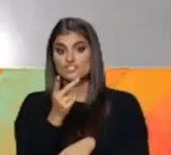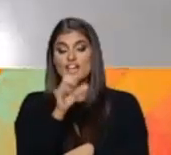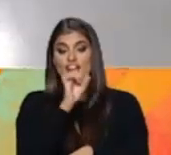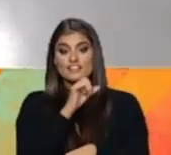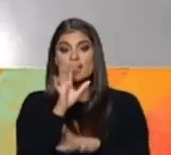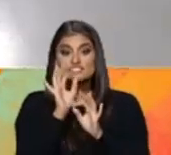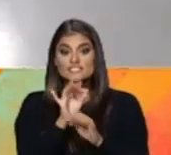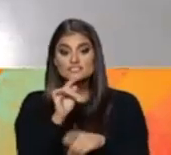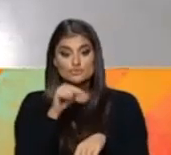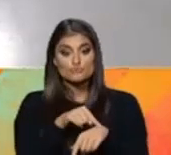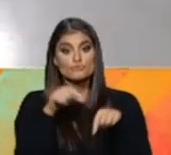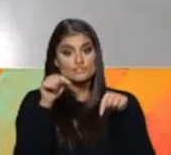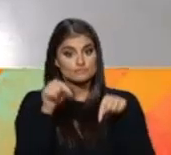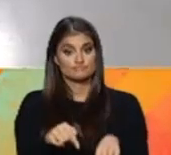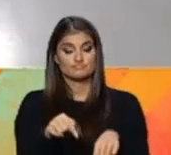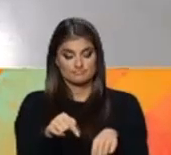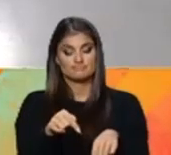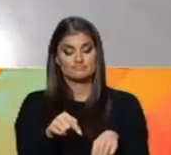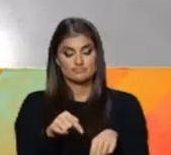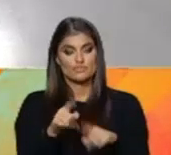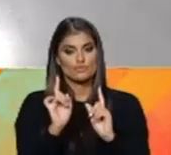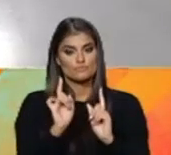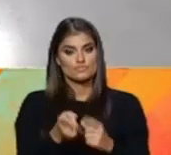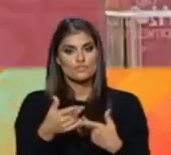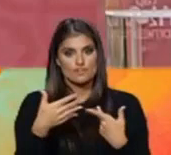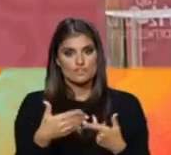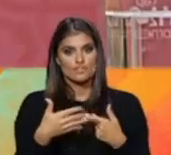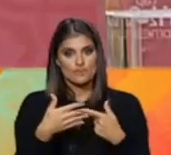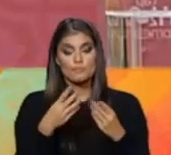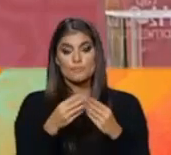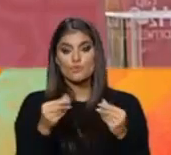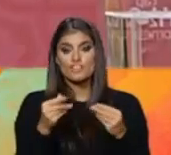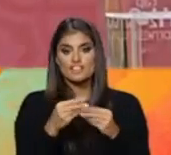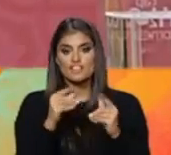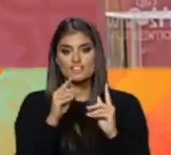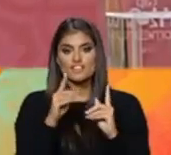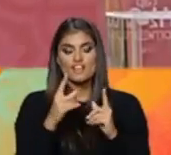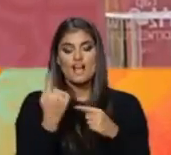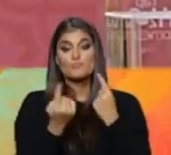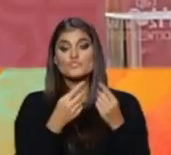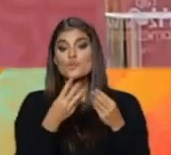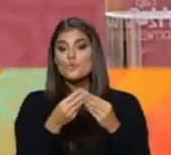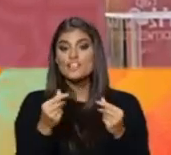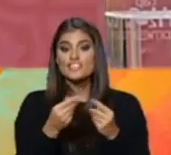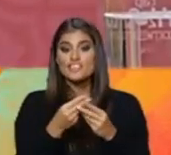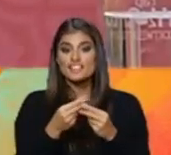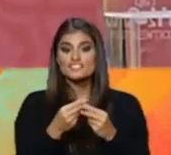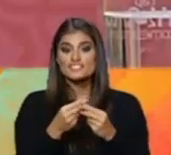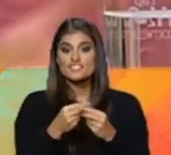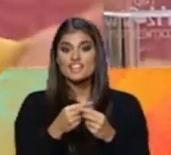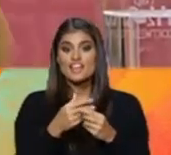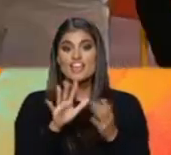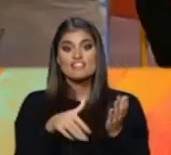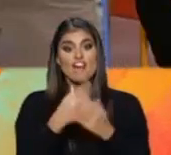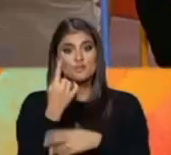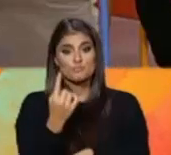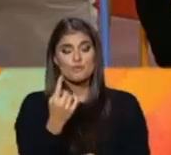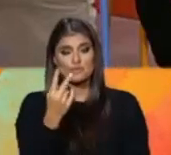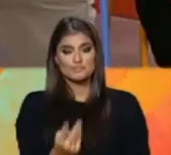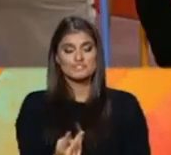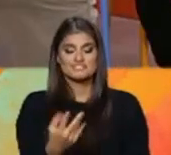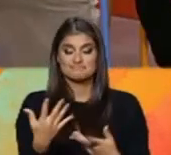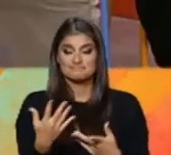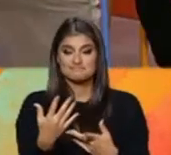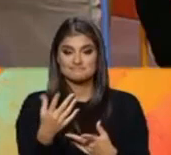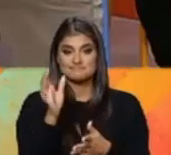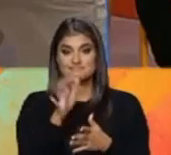hora improvisada. E começou... Pelas qualidades, determinadas qualidades, isto dar uma ou dar duas, outra noite inteira, isso tem a ver